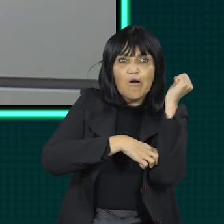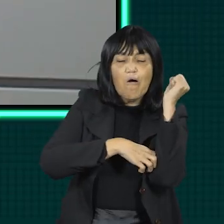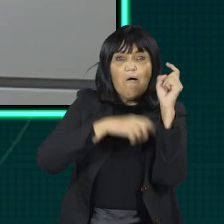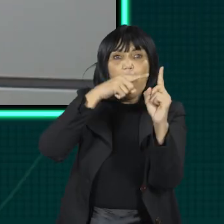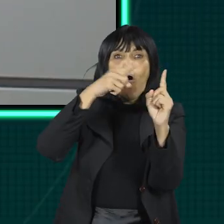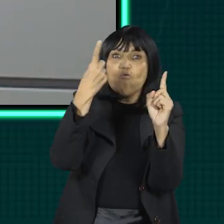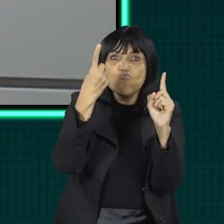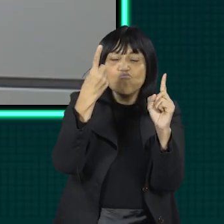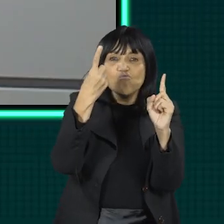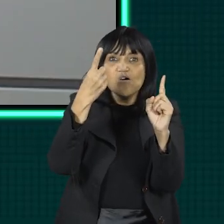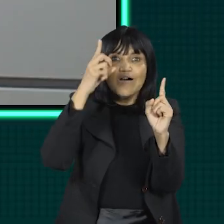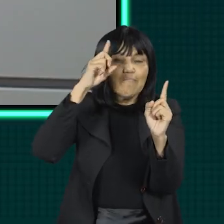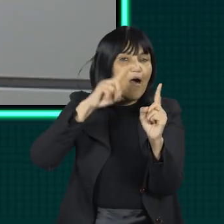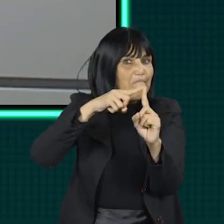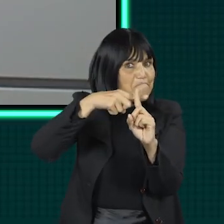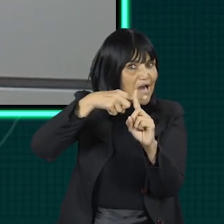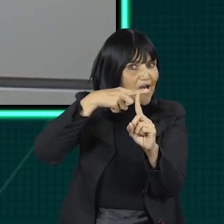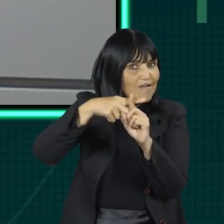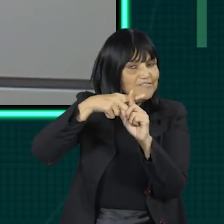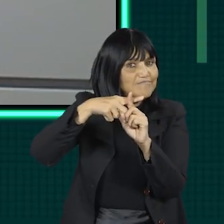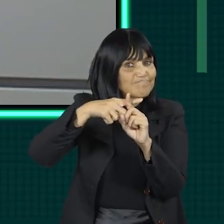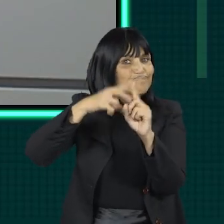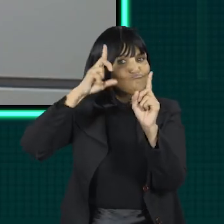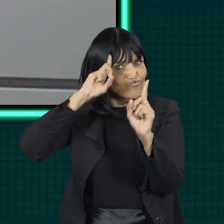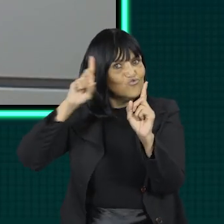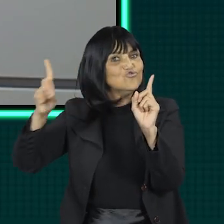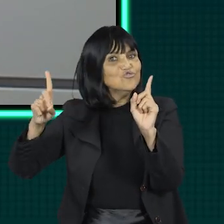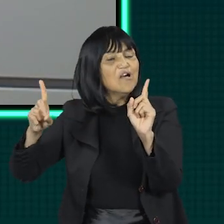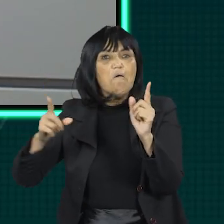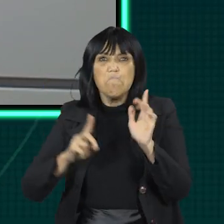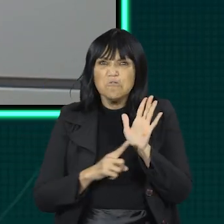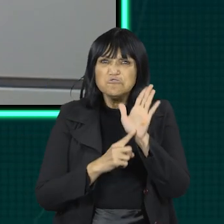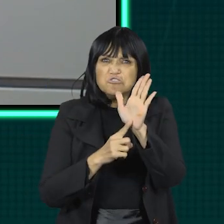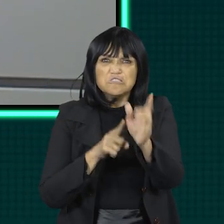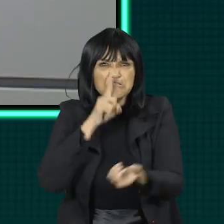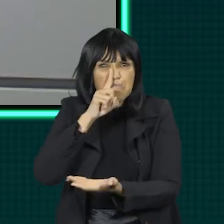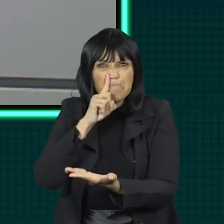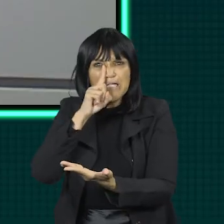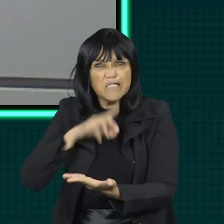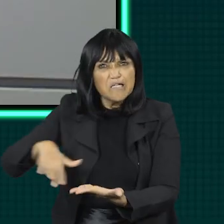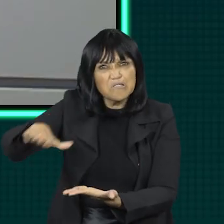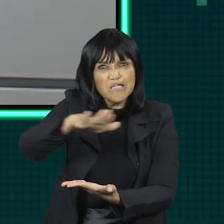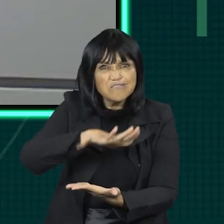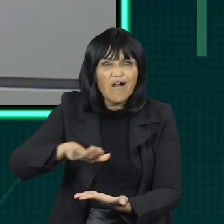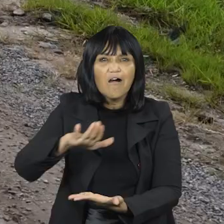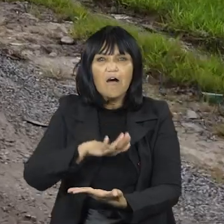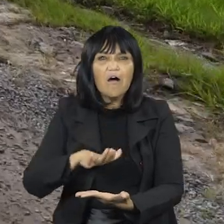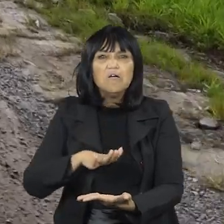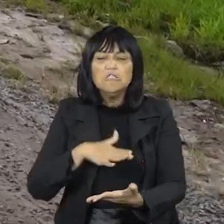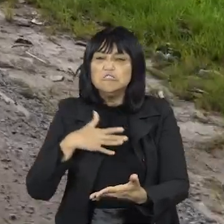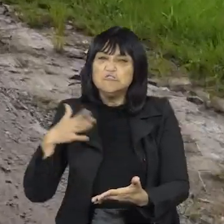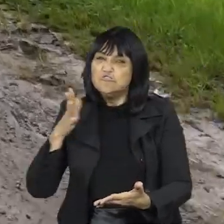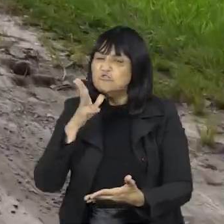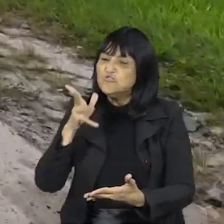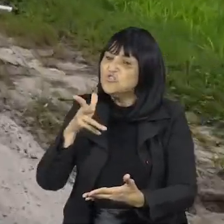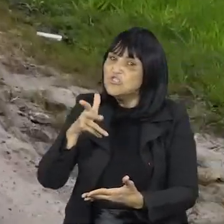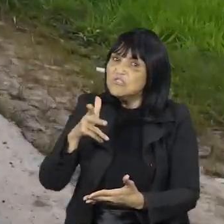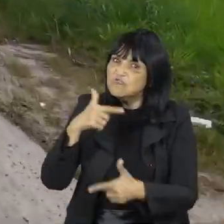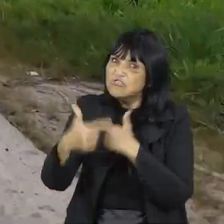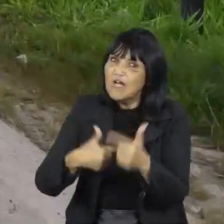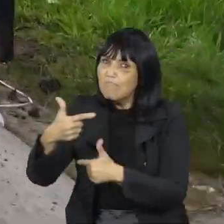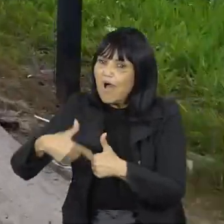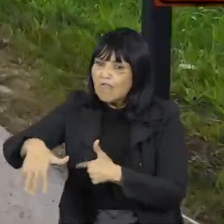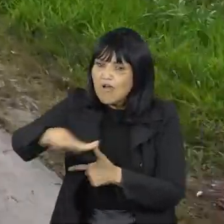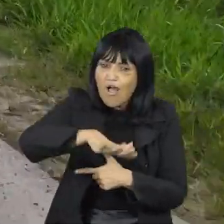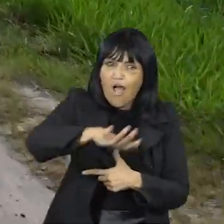acontecia mais de um acidente por dia, indicando a potencialidade de risco desses segmentos. Durante o trabalho de campo,